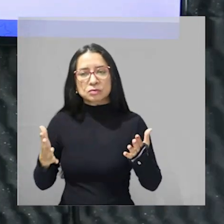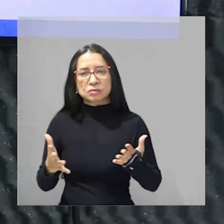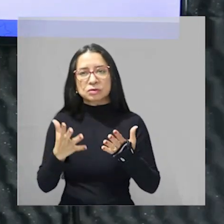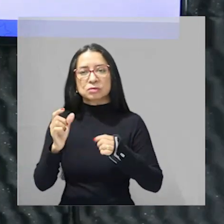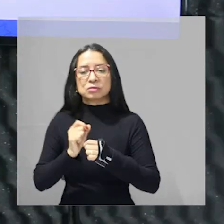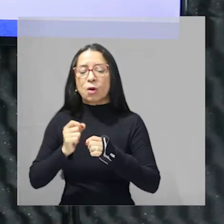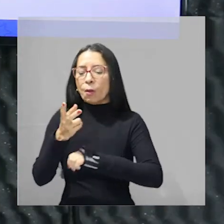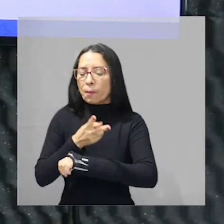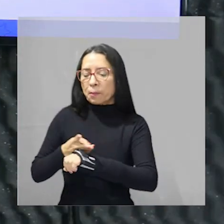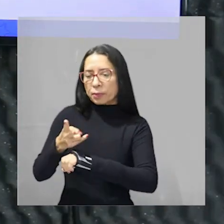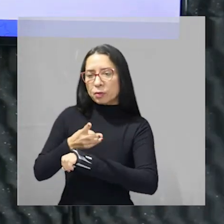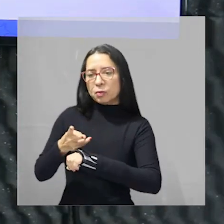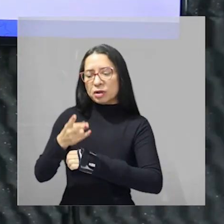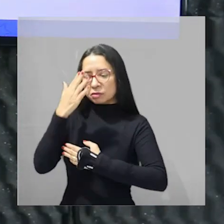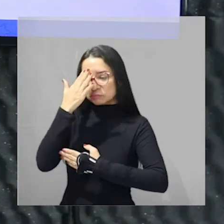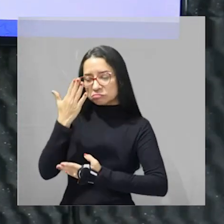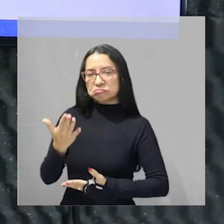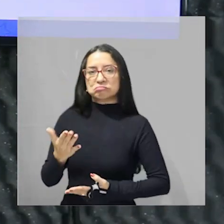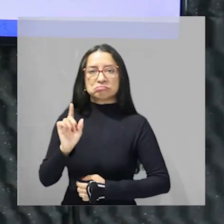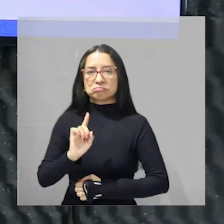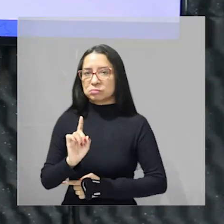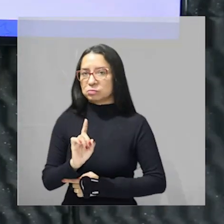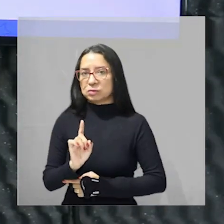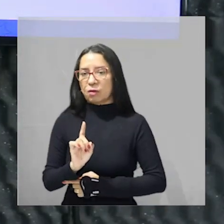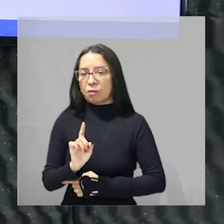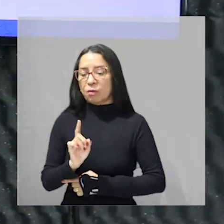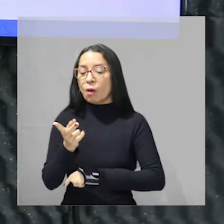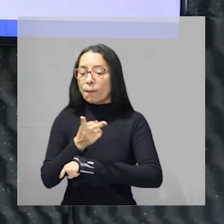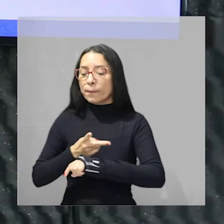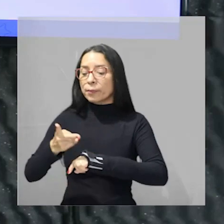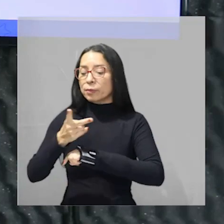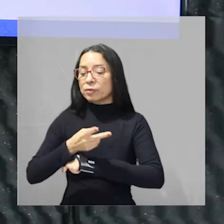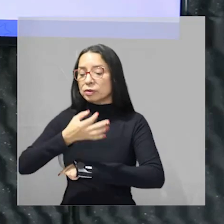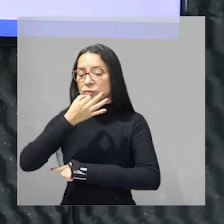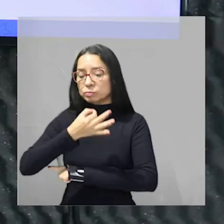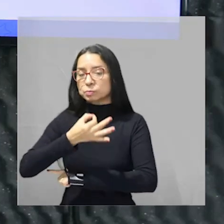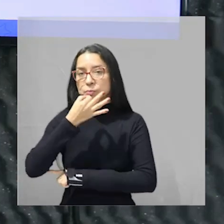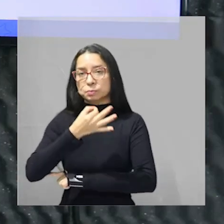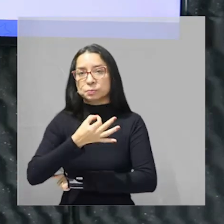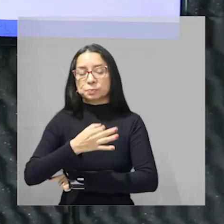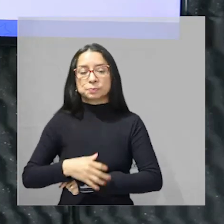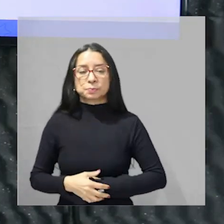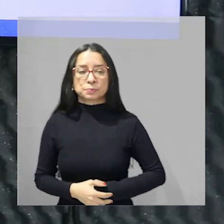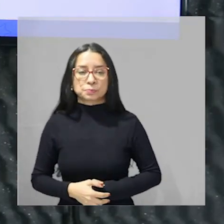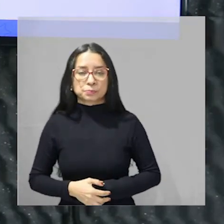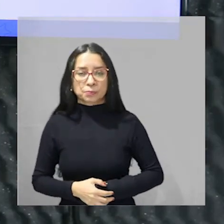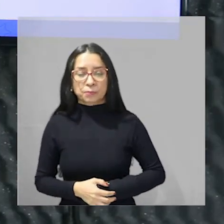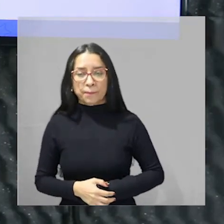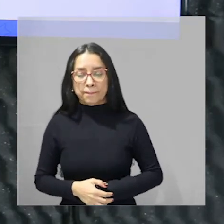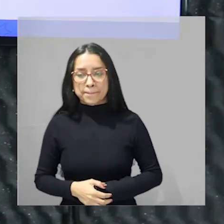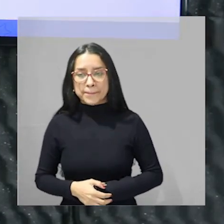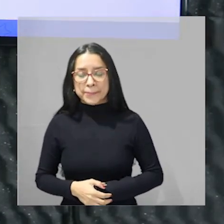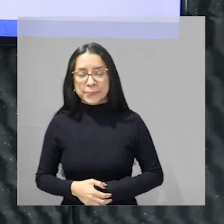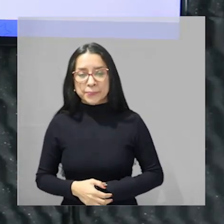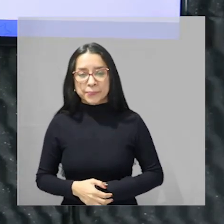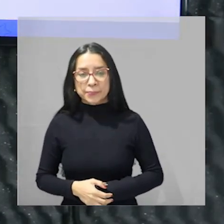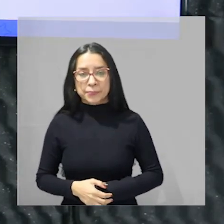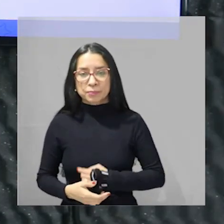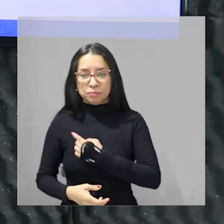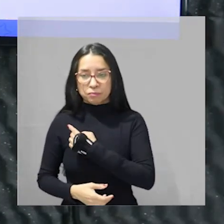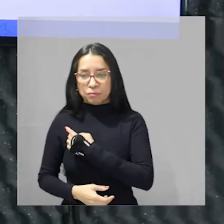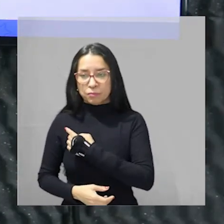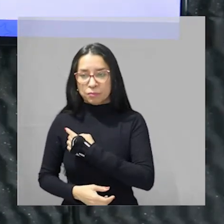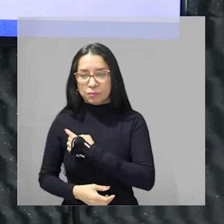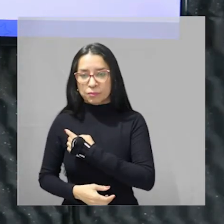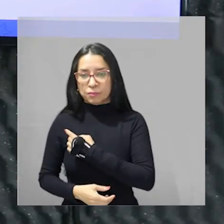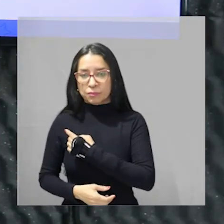exemplo, um agradecimento. Tu vai estar procurando uma crítica, tá certo? Então, ele diz, ó, no texto, há uma crítica ao seguinte aspecto